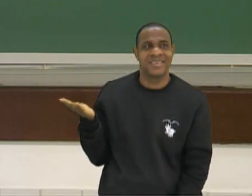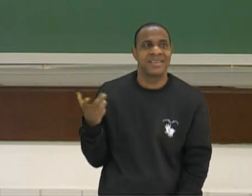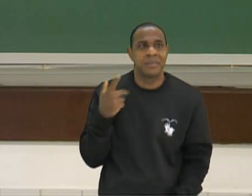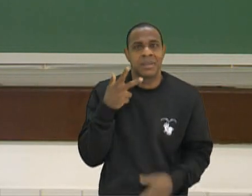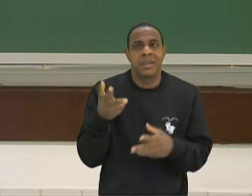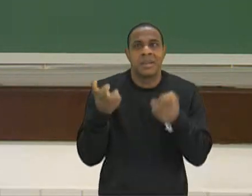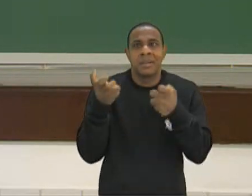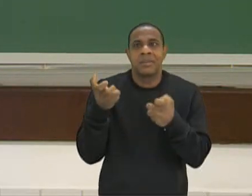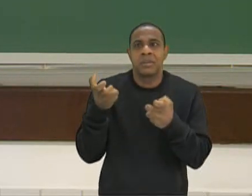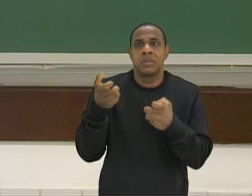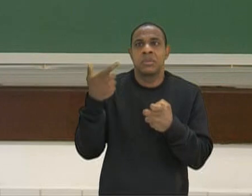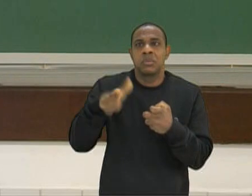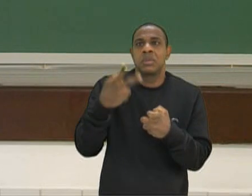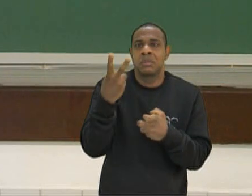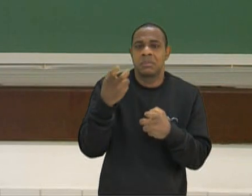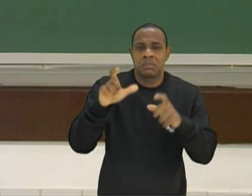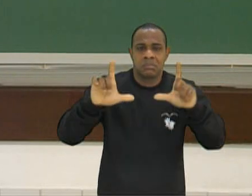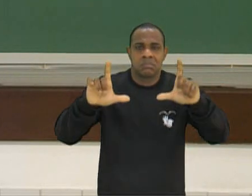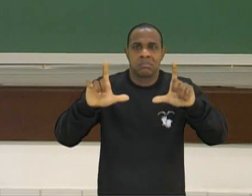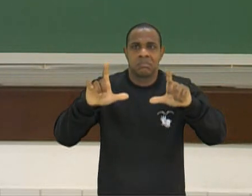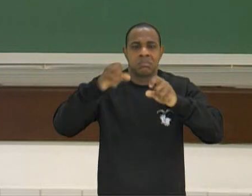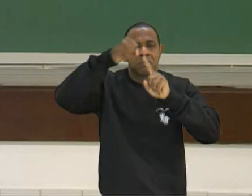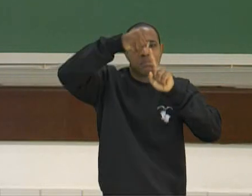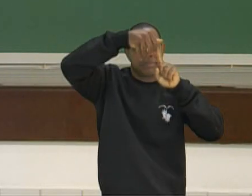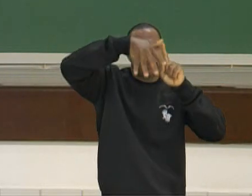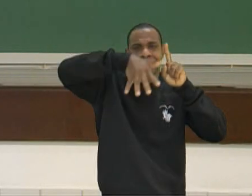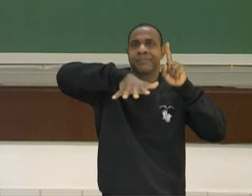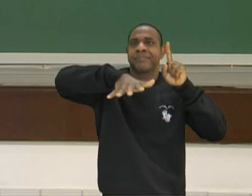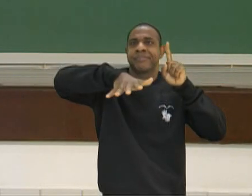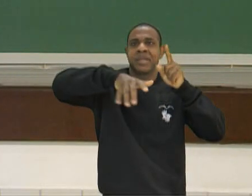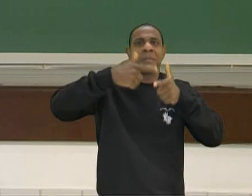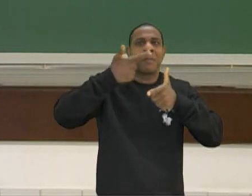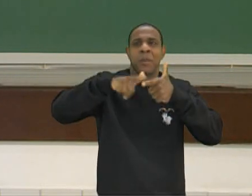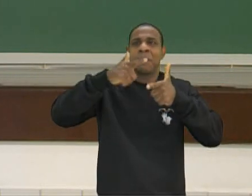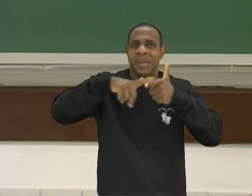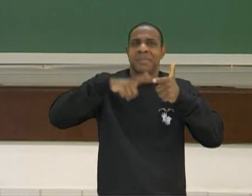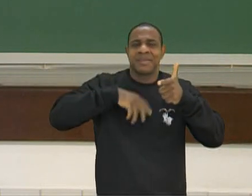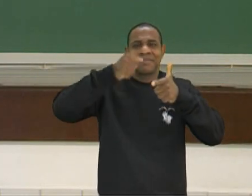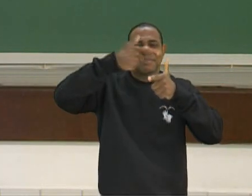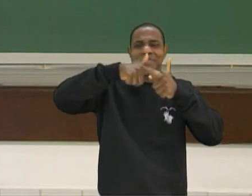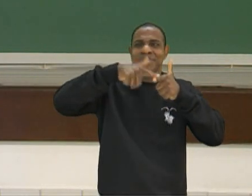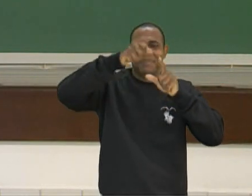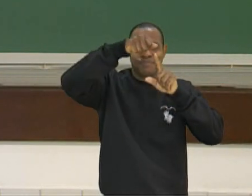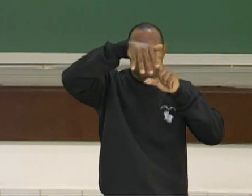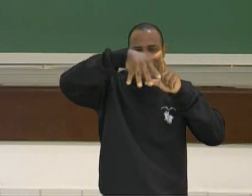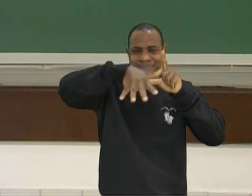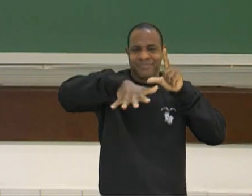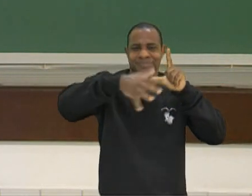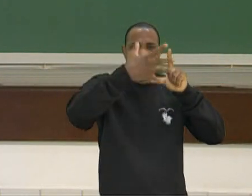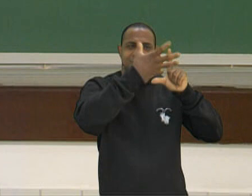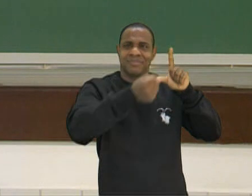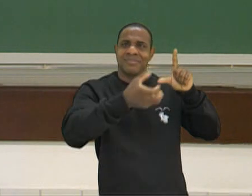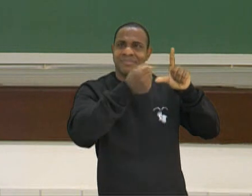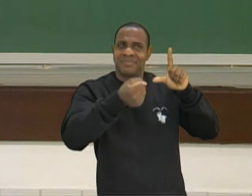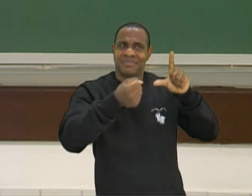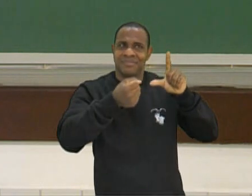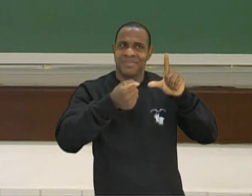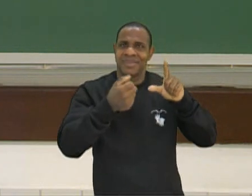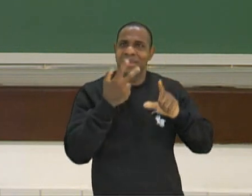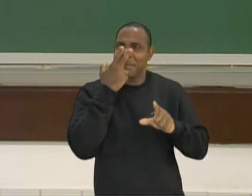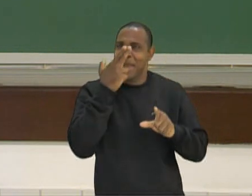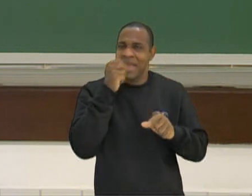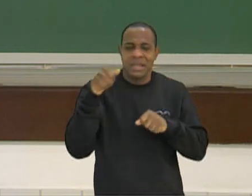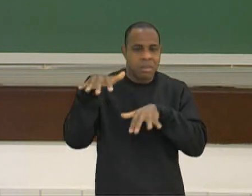captando duas vezes o sinal, ou seja, era interferência que isso estava ocorrendo. Então você tinha duas captações que geravam esse fantasma